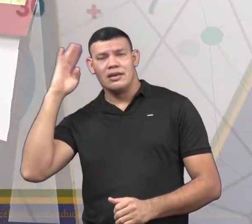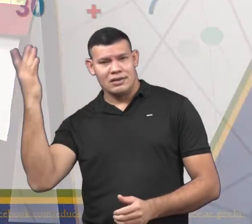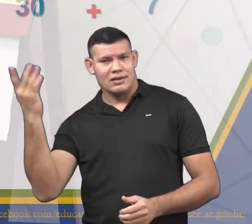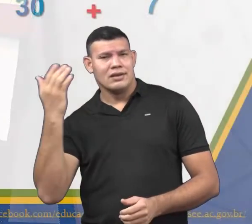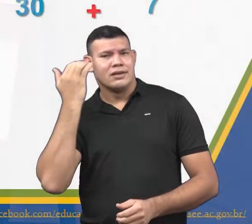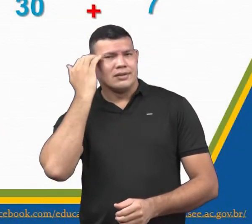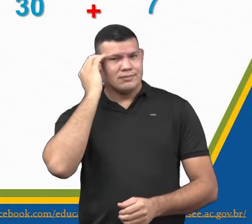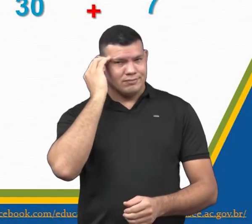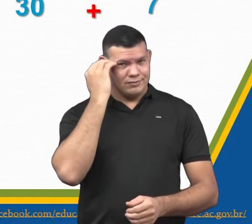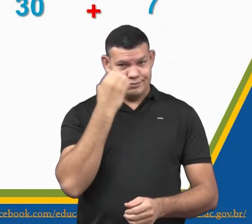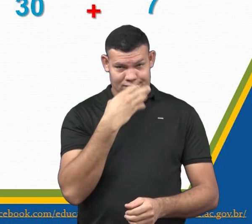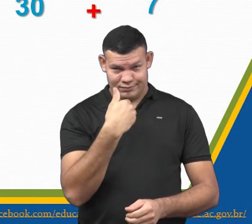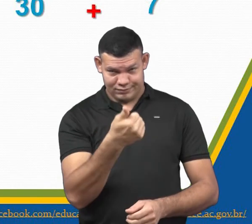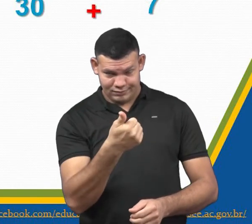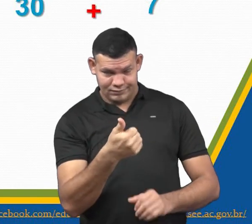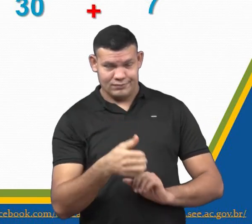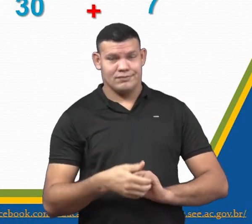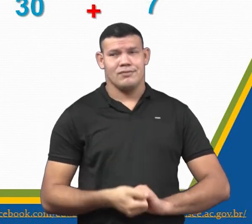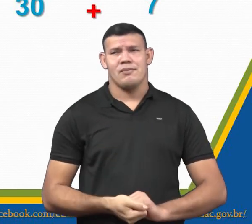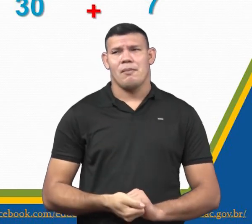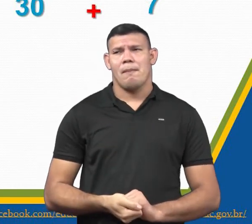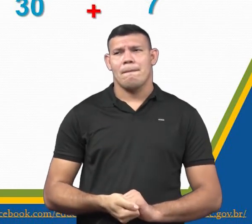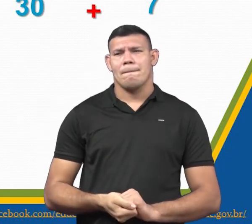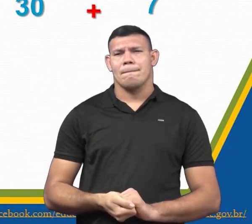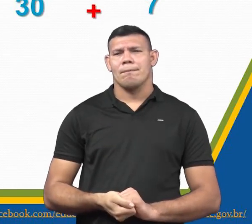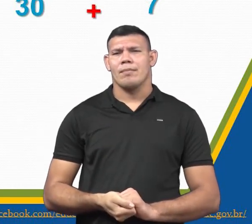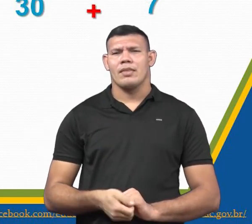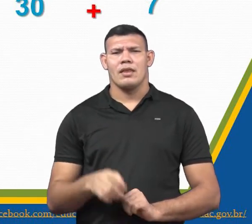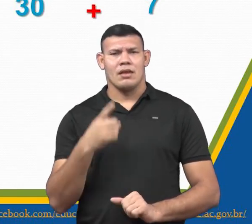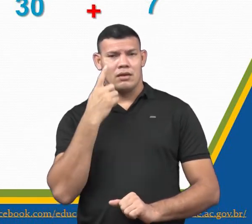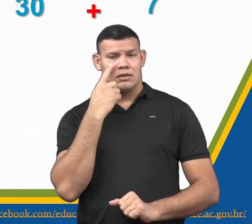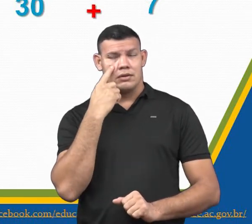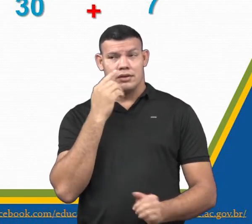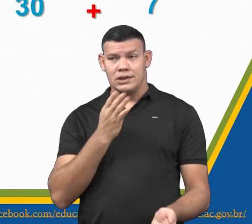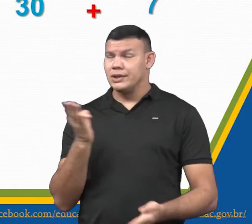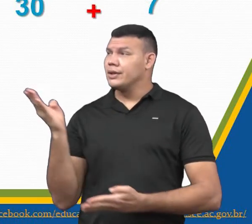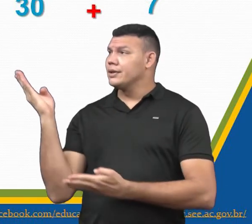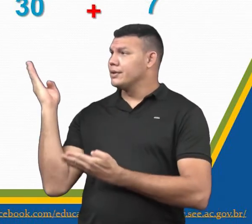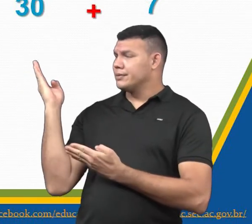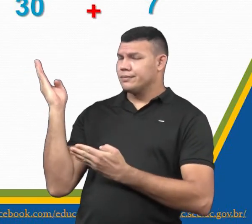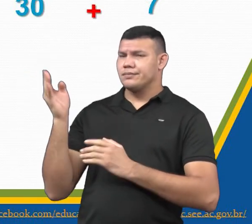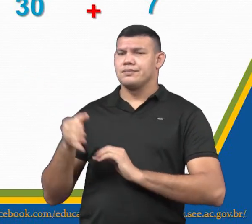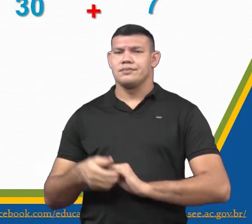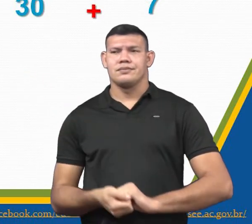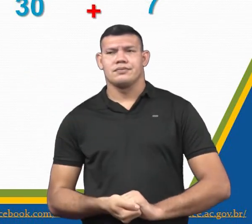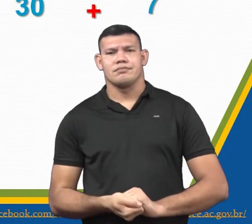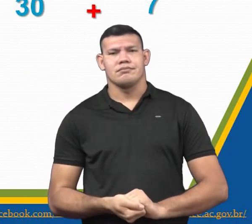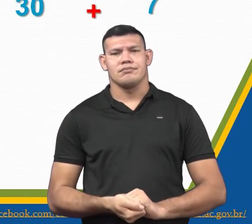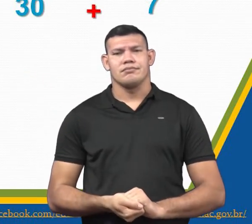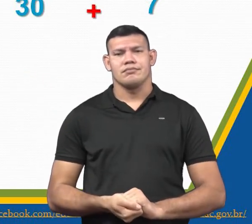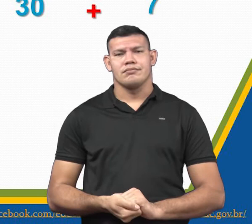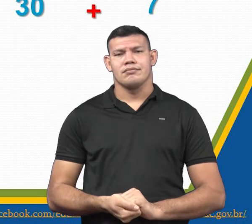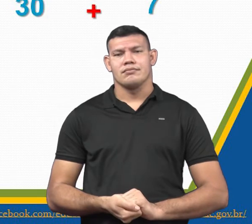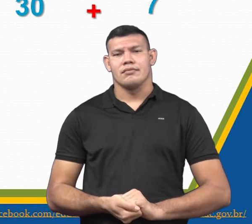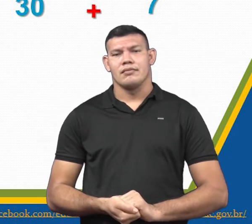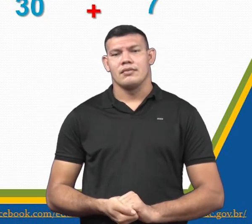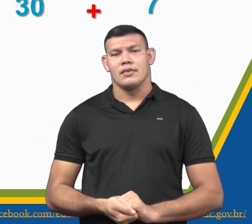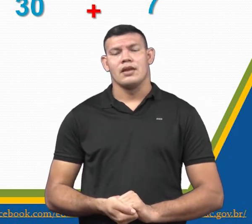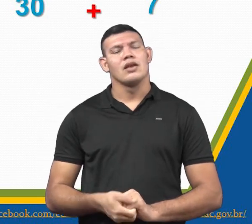bem? Até aqui? Agora veja aqui na tela comigo. Eu tenho um outro número